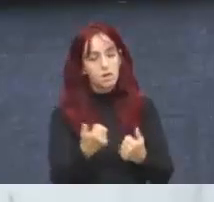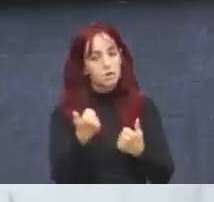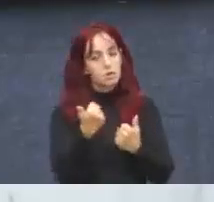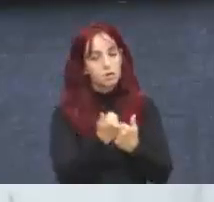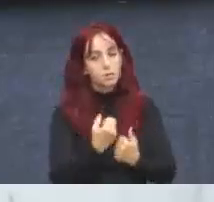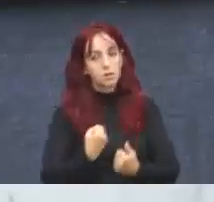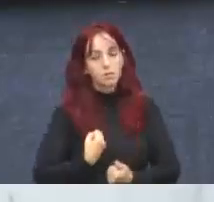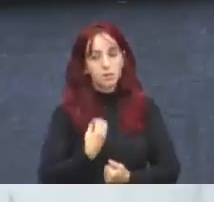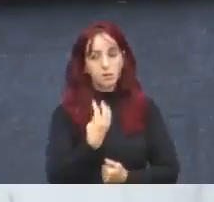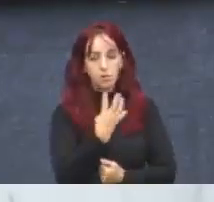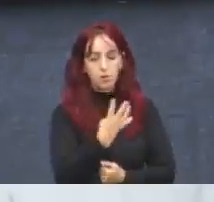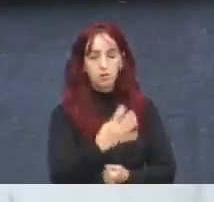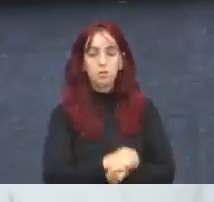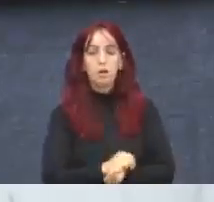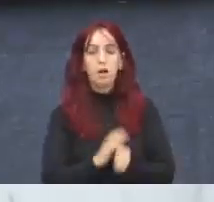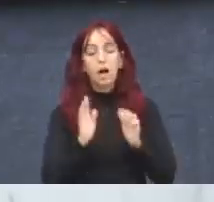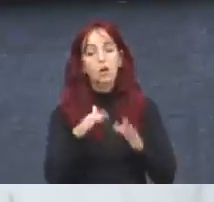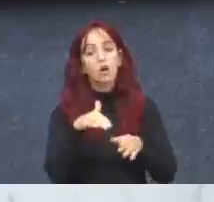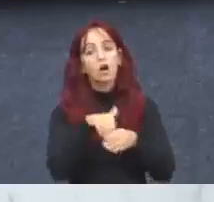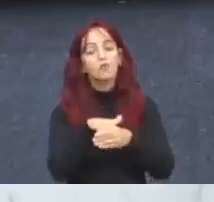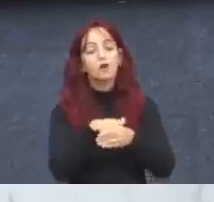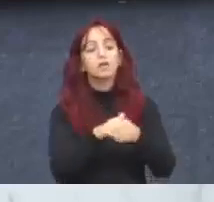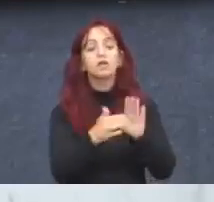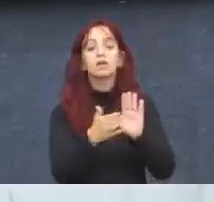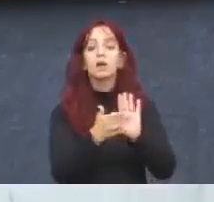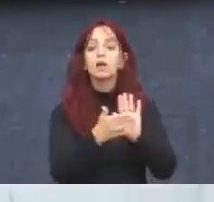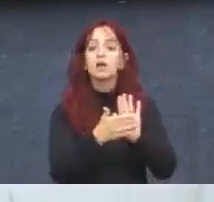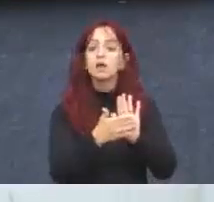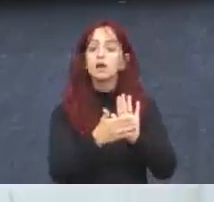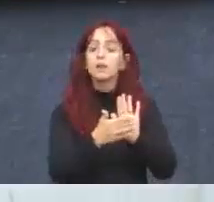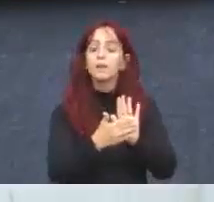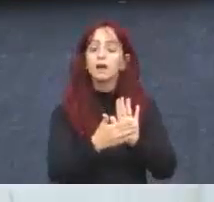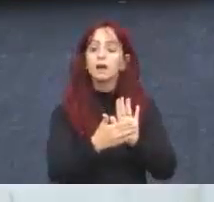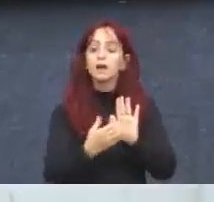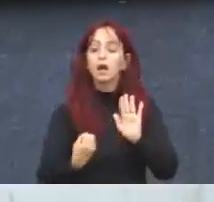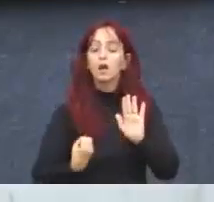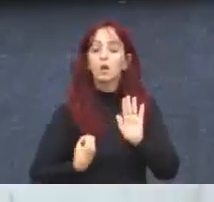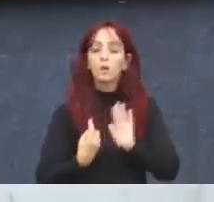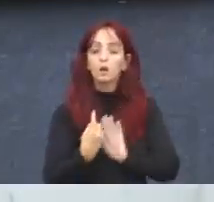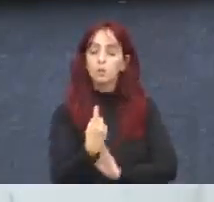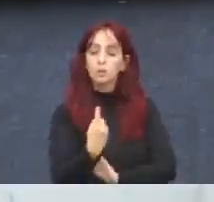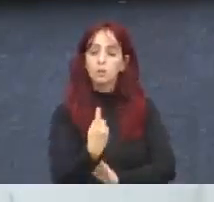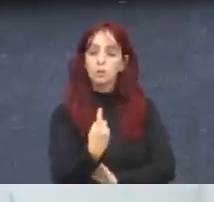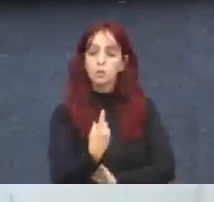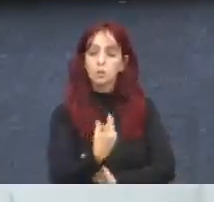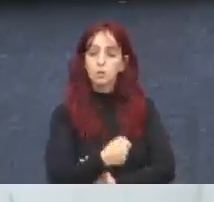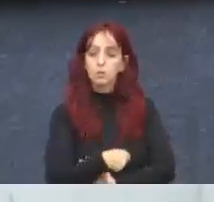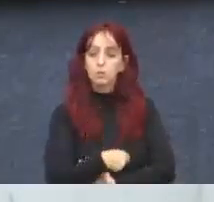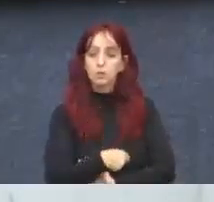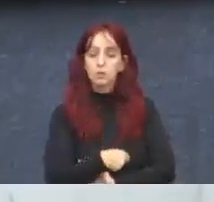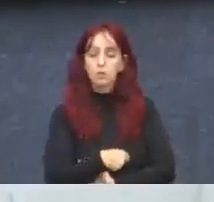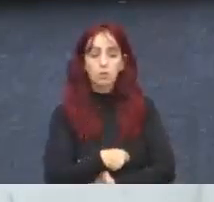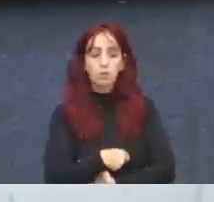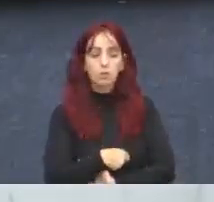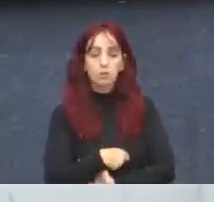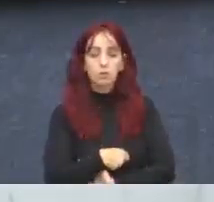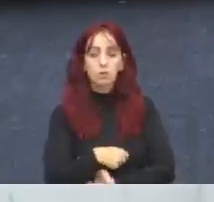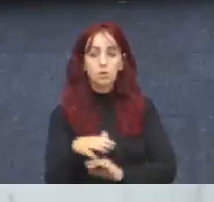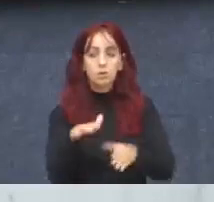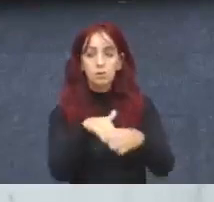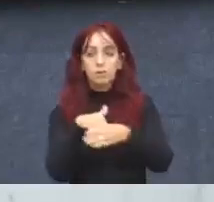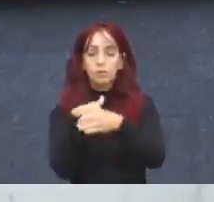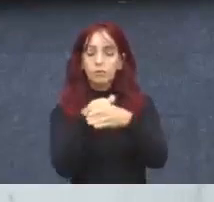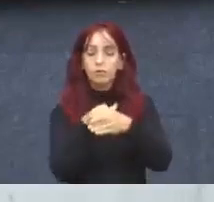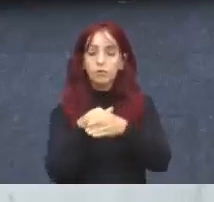em votação a emenda supressiva número 1. Senhores vereadores, senhoras vereadoras, eu quero marcar o